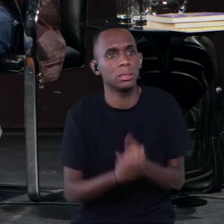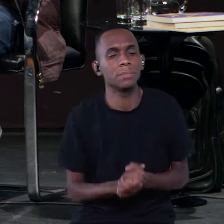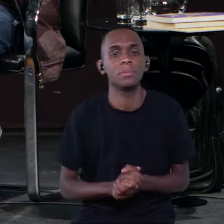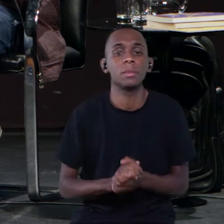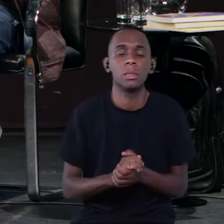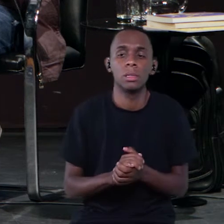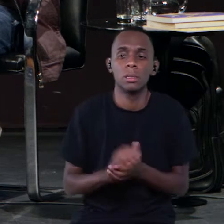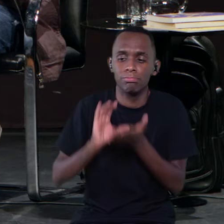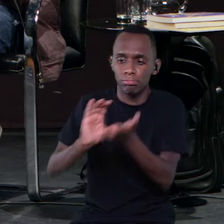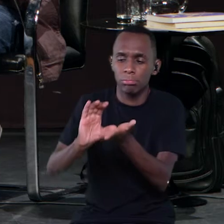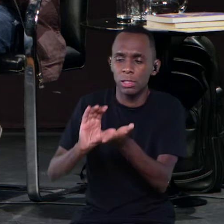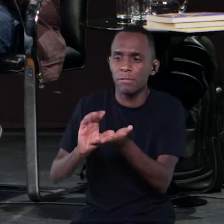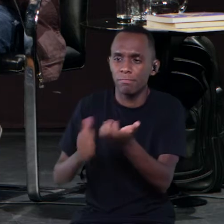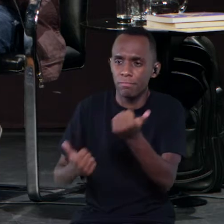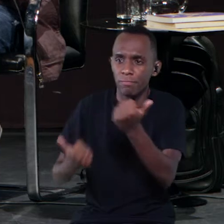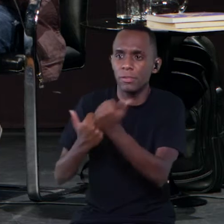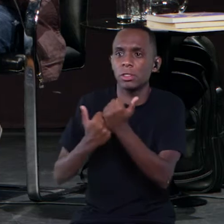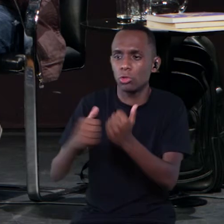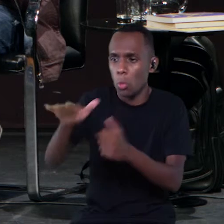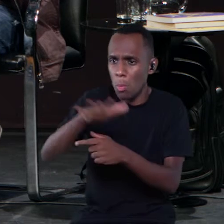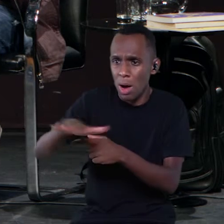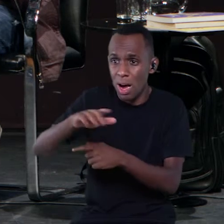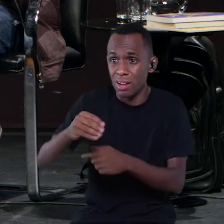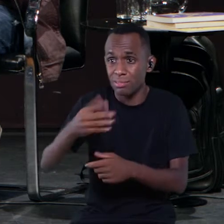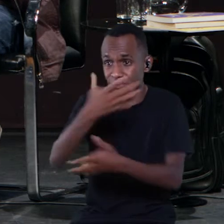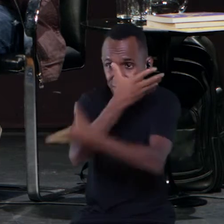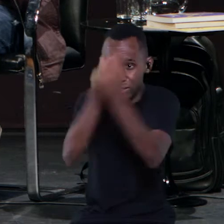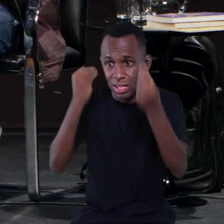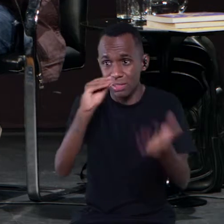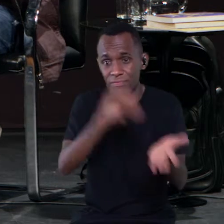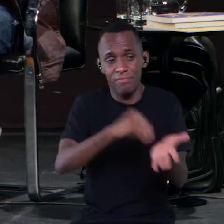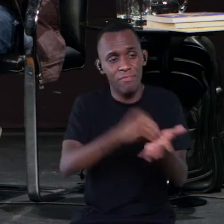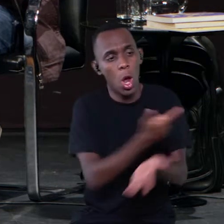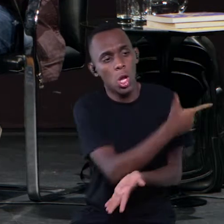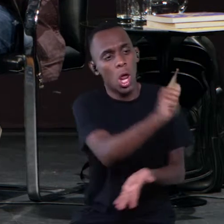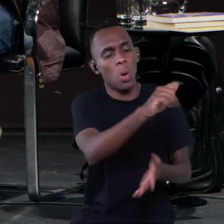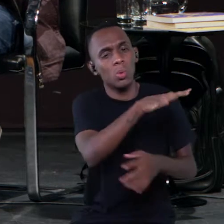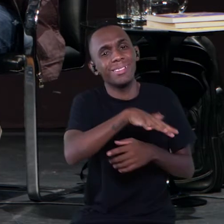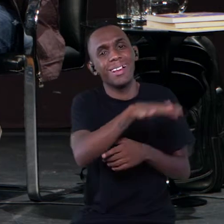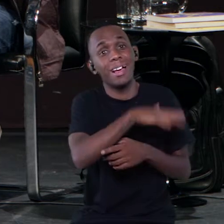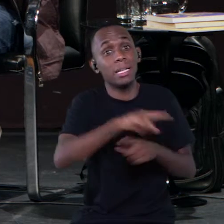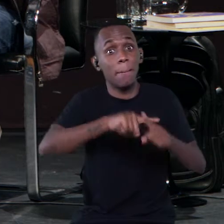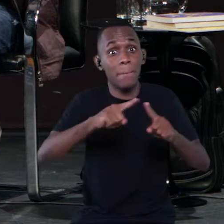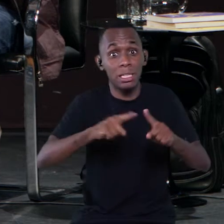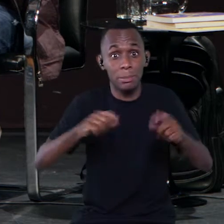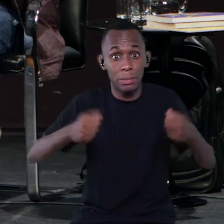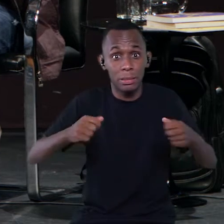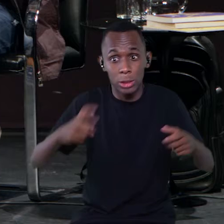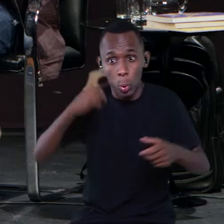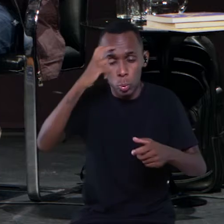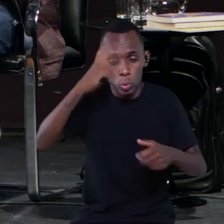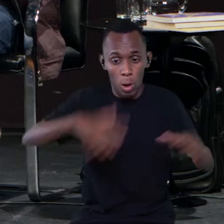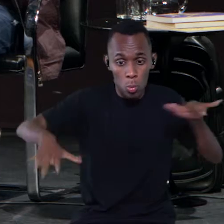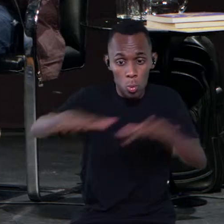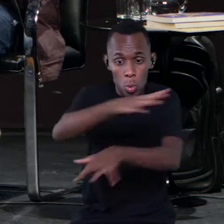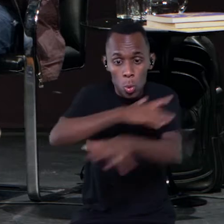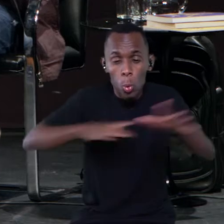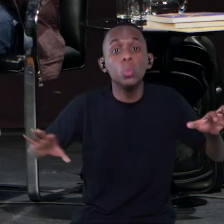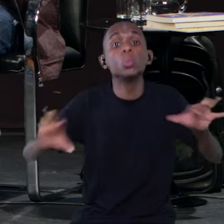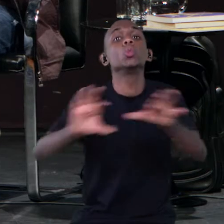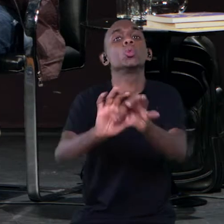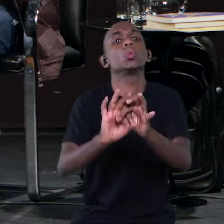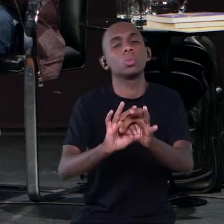passa a investir mais numa área e esquece da outra. E as artes e a cultura, elas têm que permear todas as nossas experiências. Então, a gente vive um